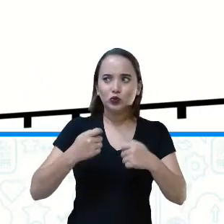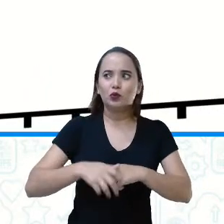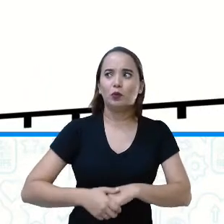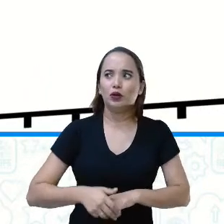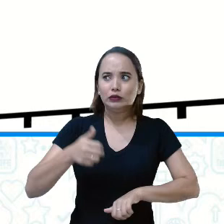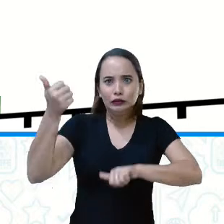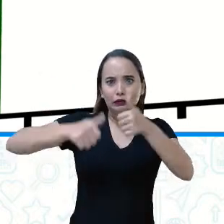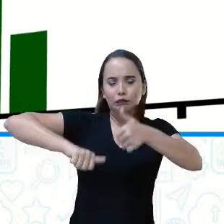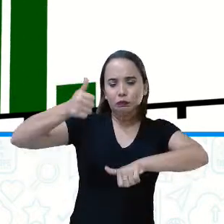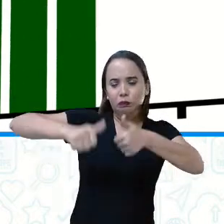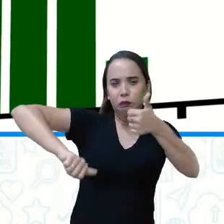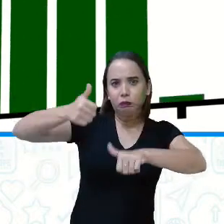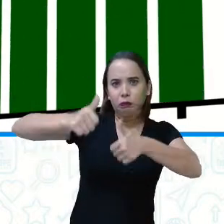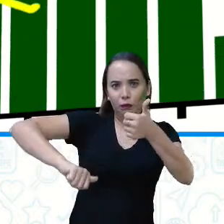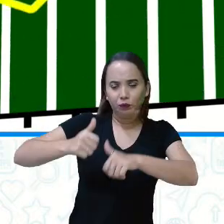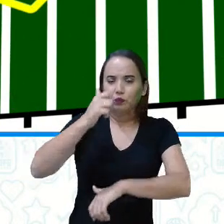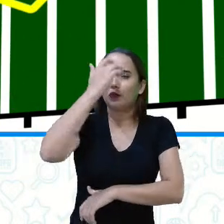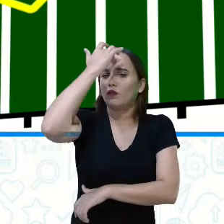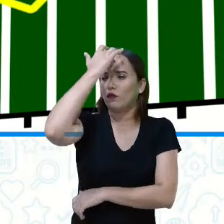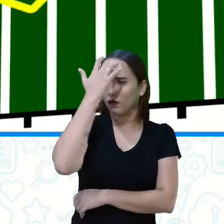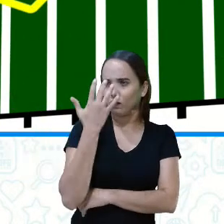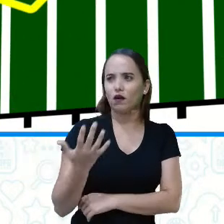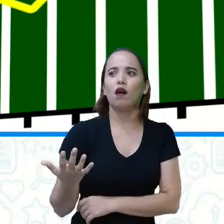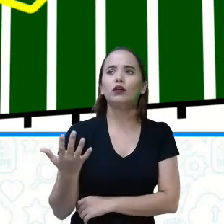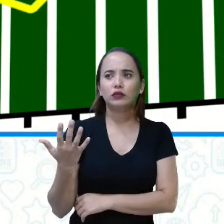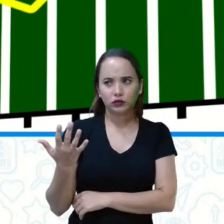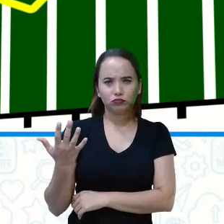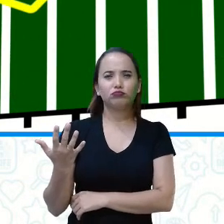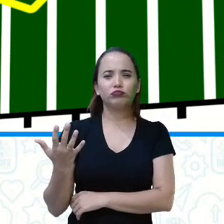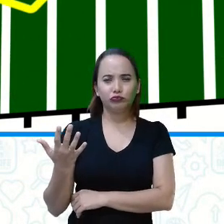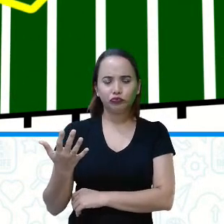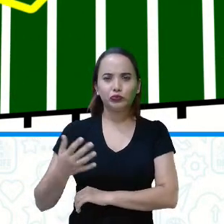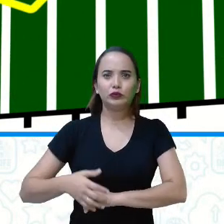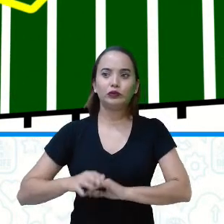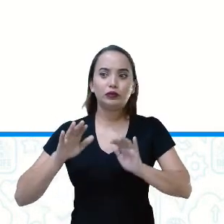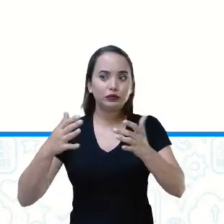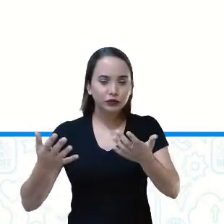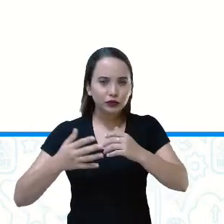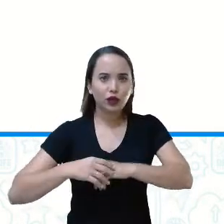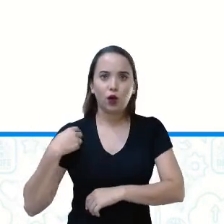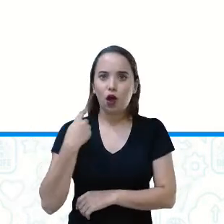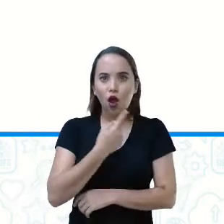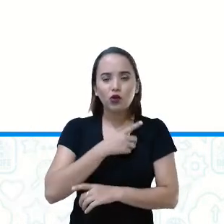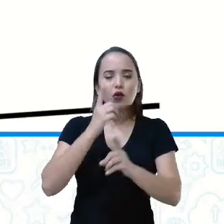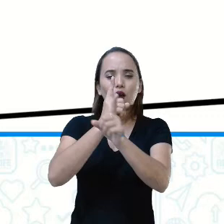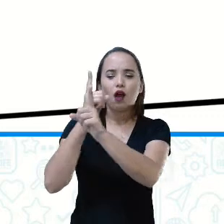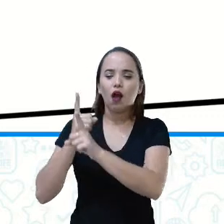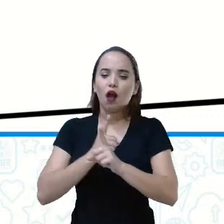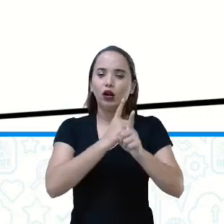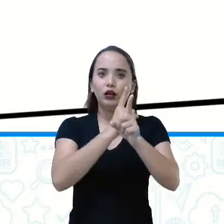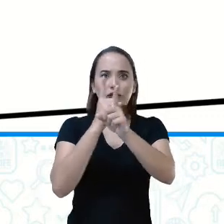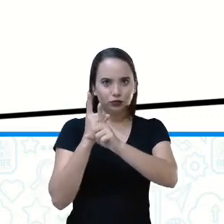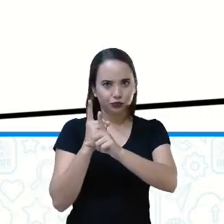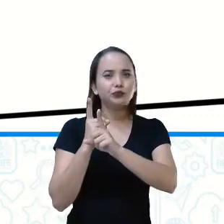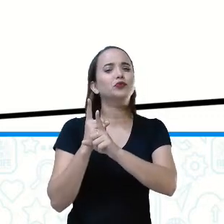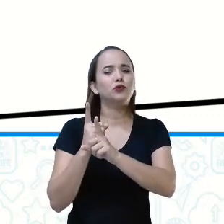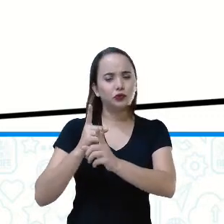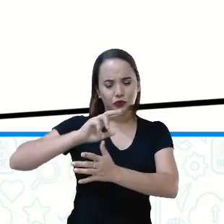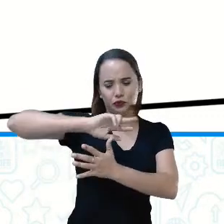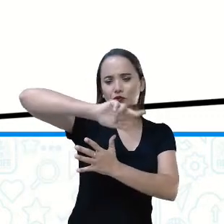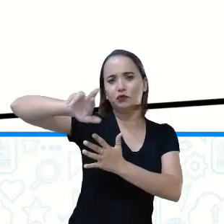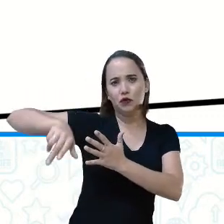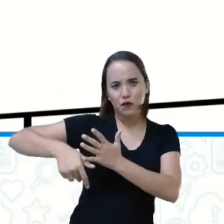vai facilitar na hora da gente analisar os dados. Então, nós encontramos realmente em